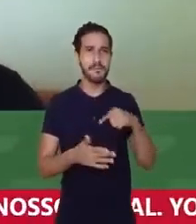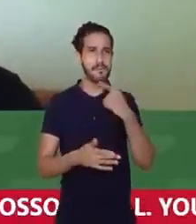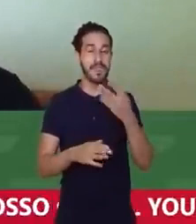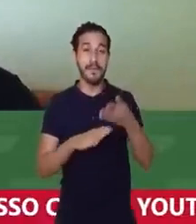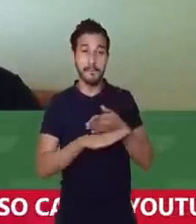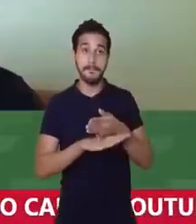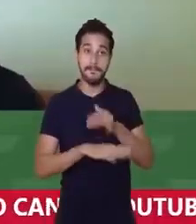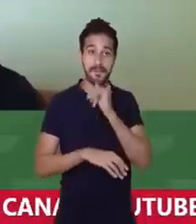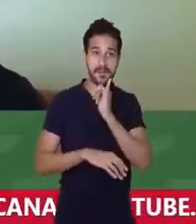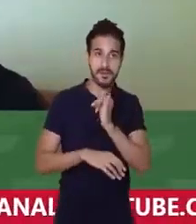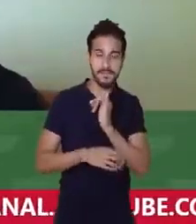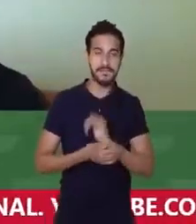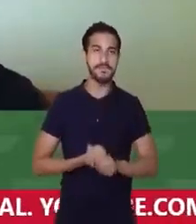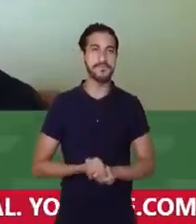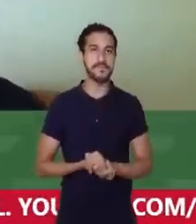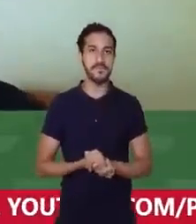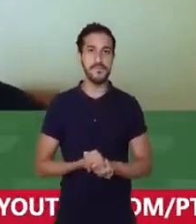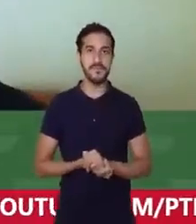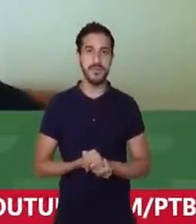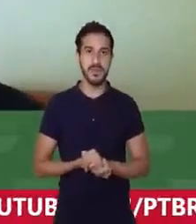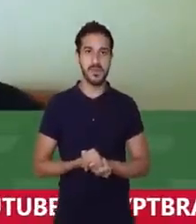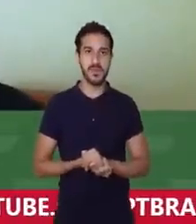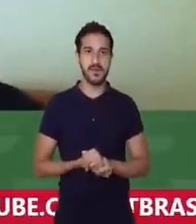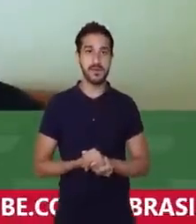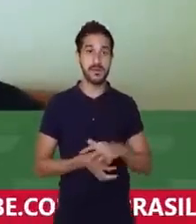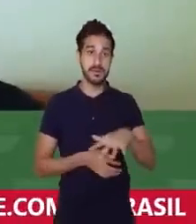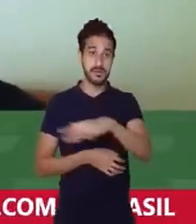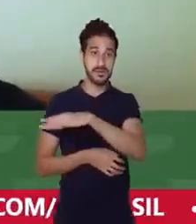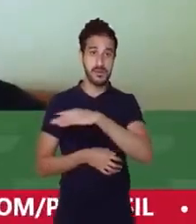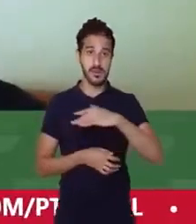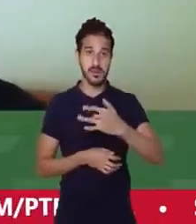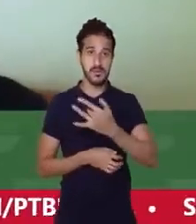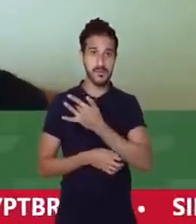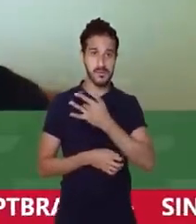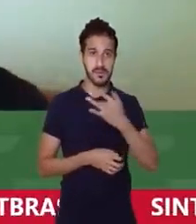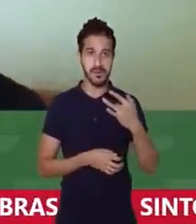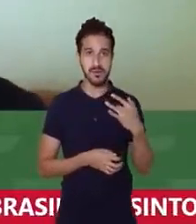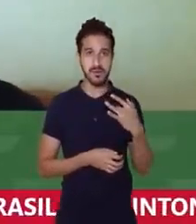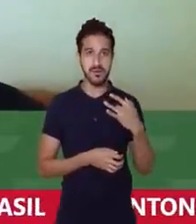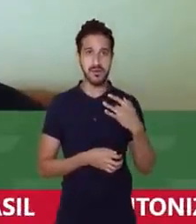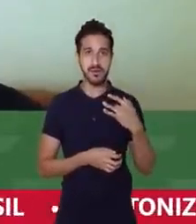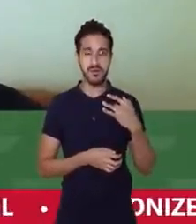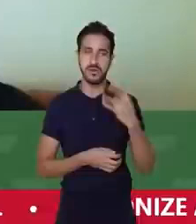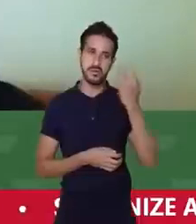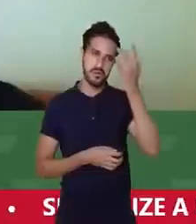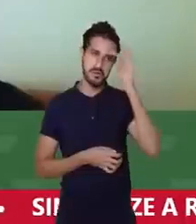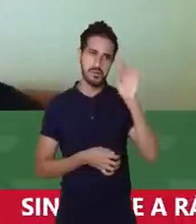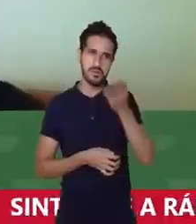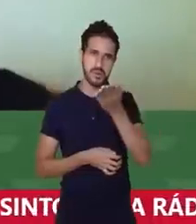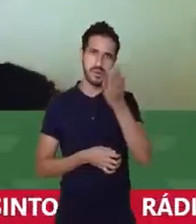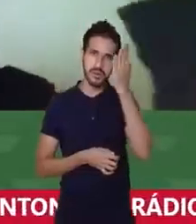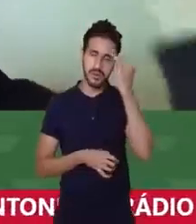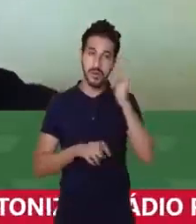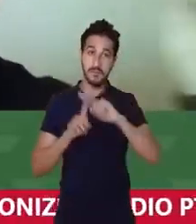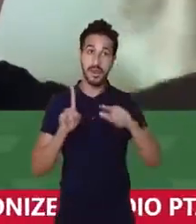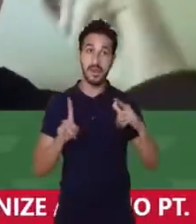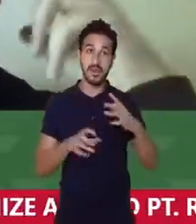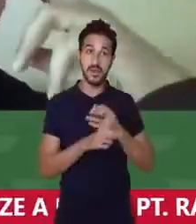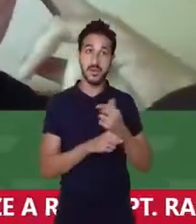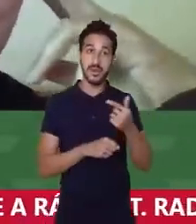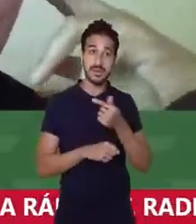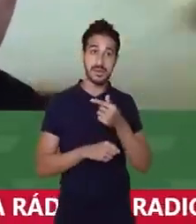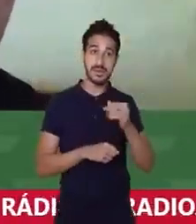acessar. Por exemplo, né, na área da saúde, né, não sei se você sabe, mas tinha